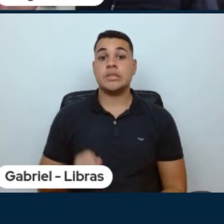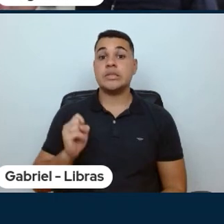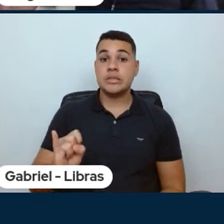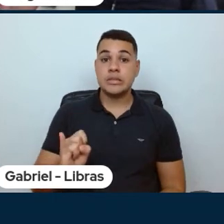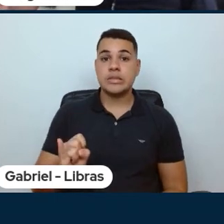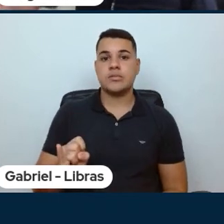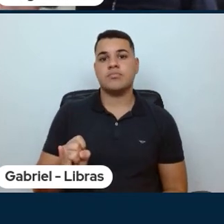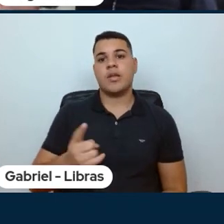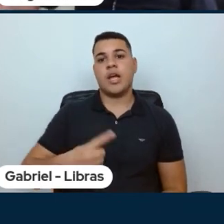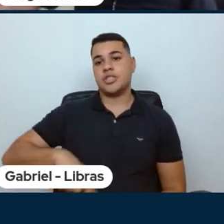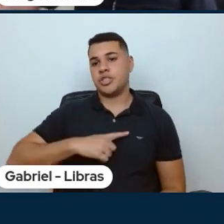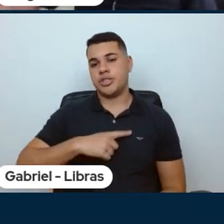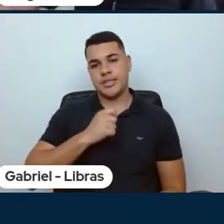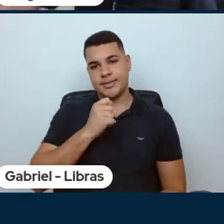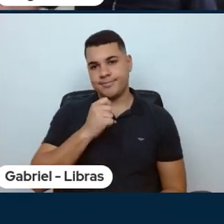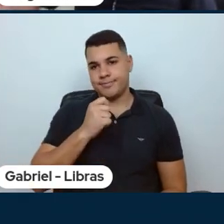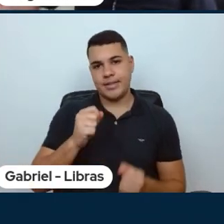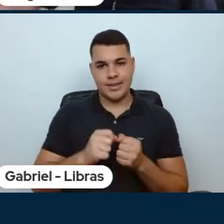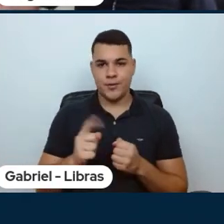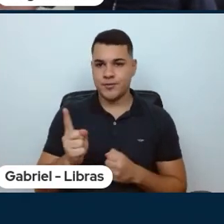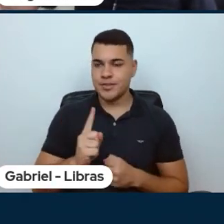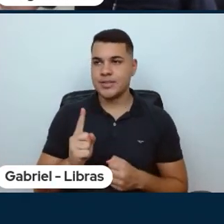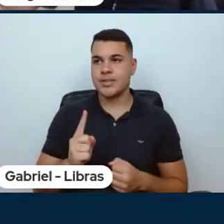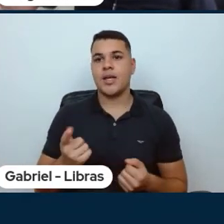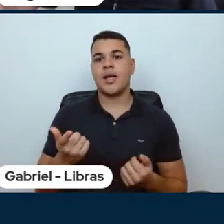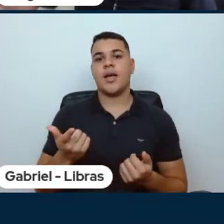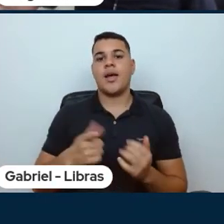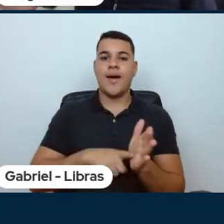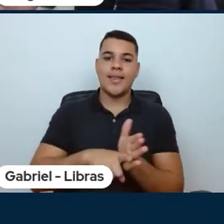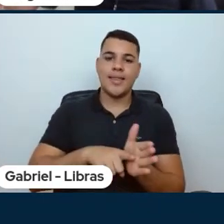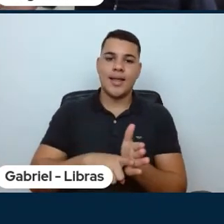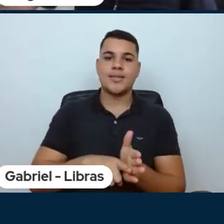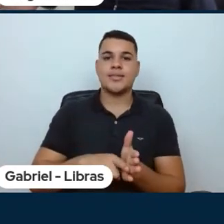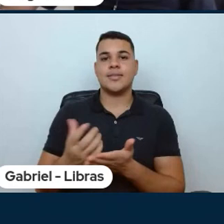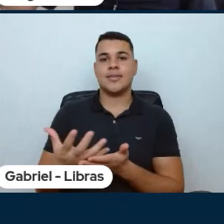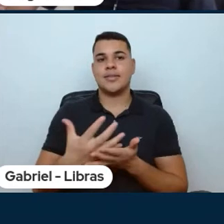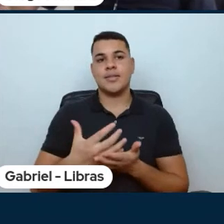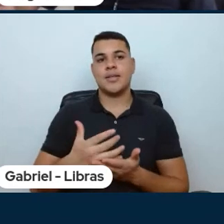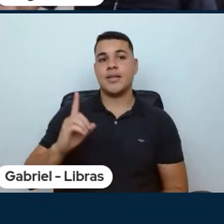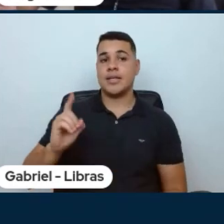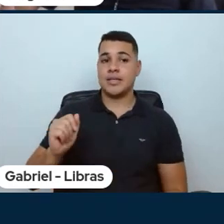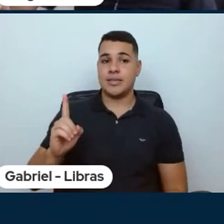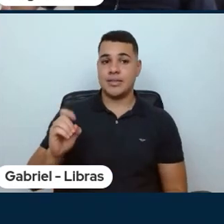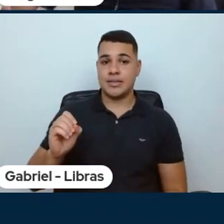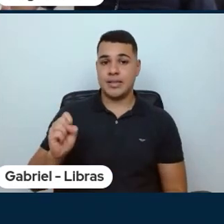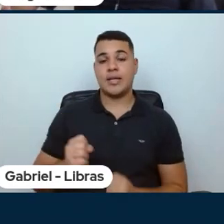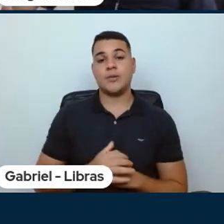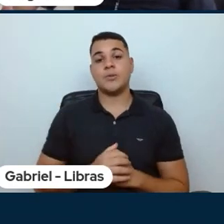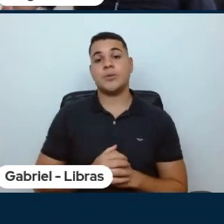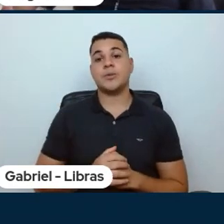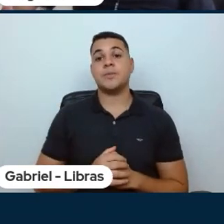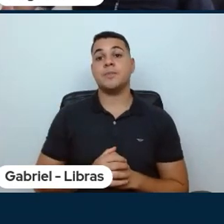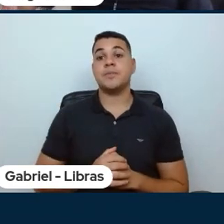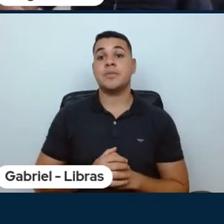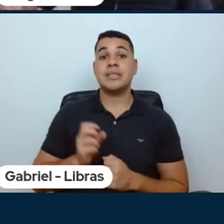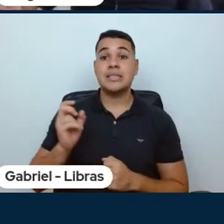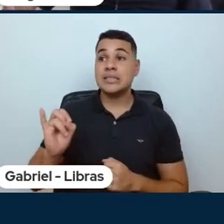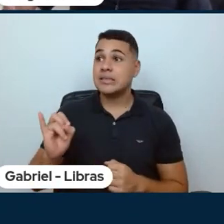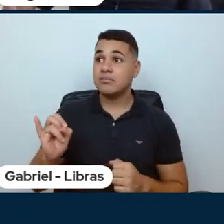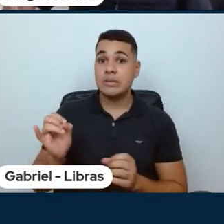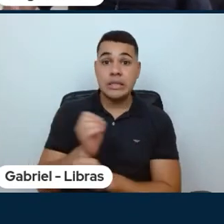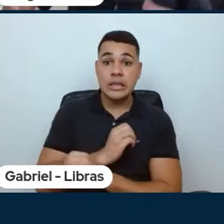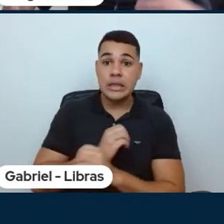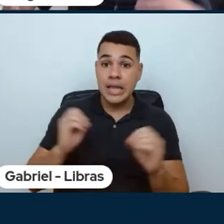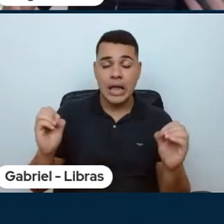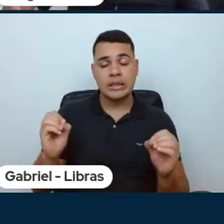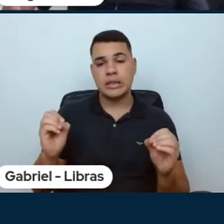de dados ou não tiver um trabalho de curadoria bem feito, de nada que eu falei desde o